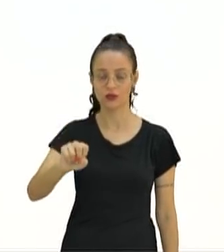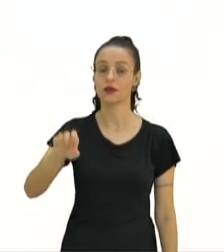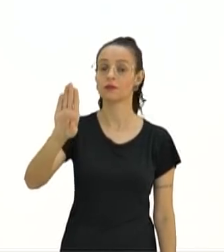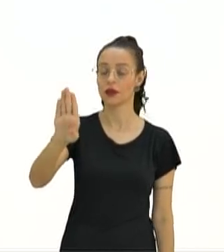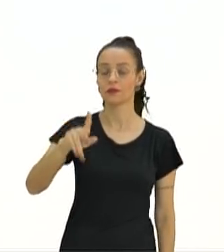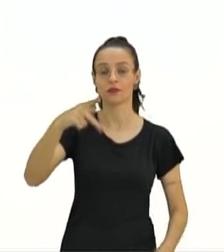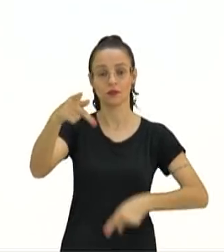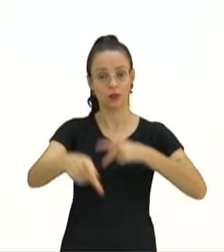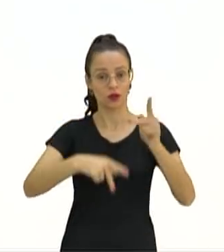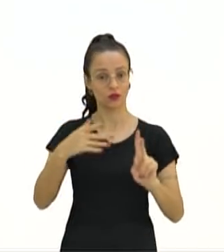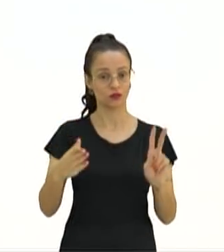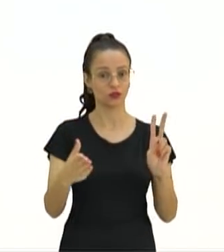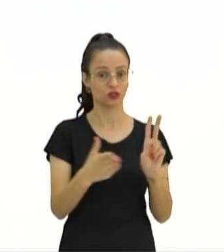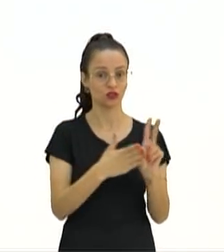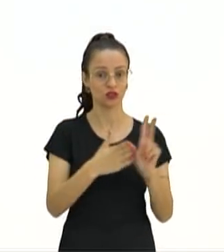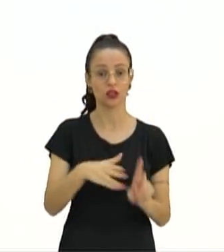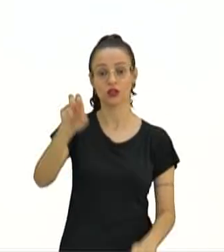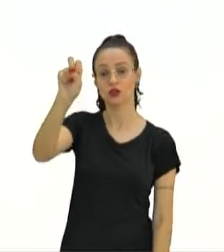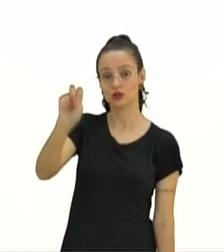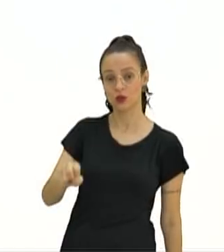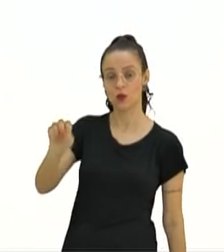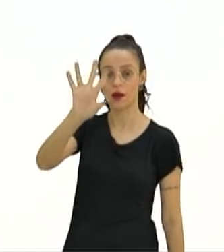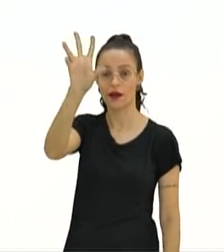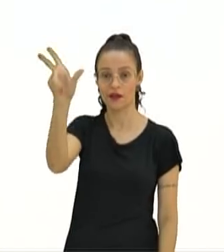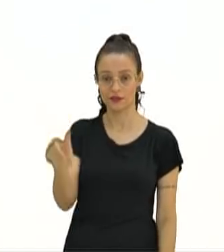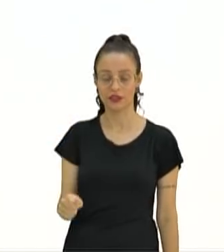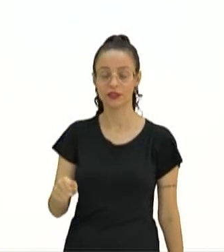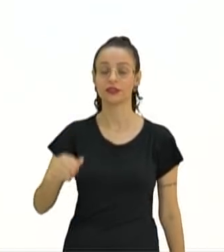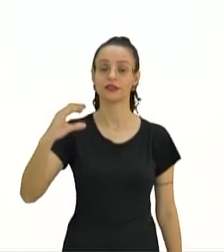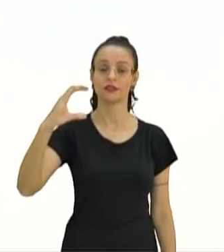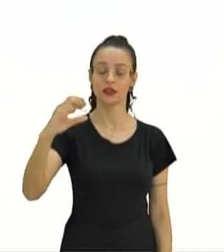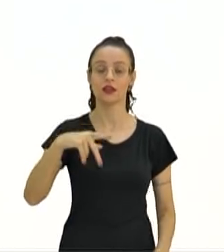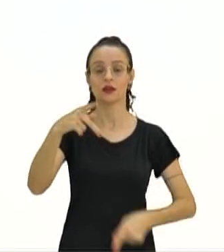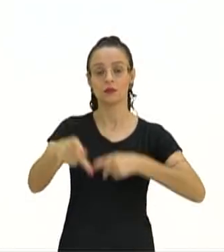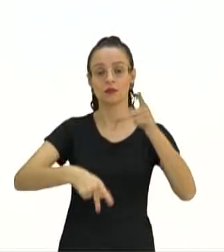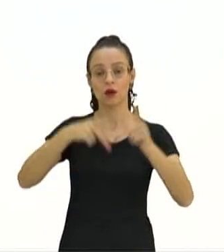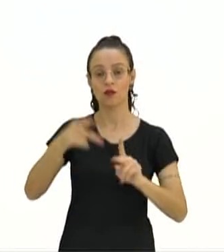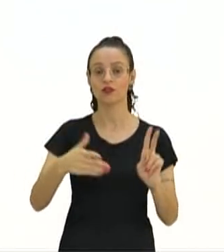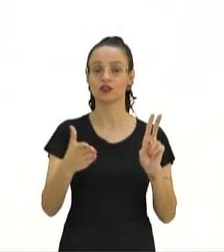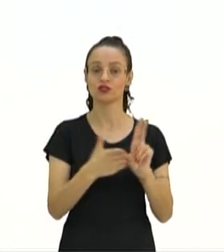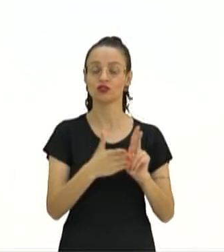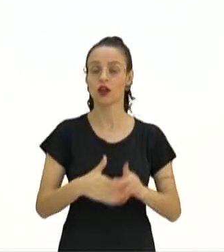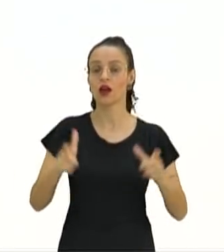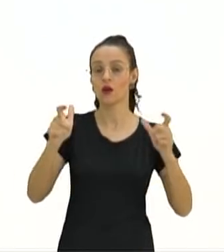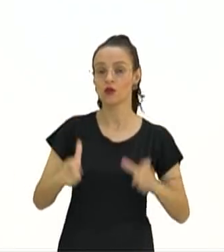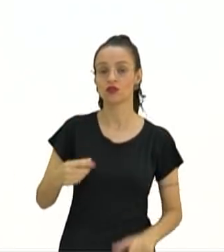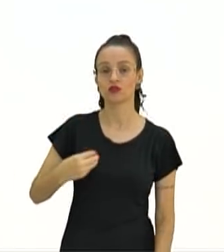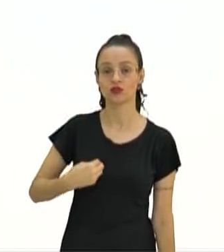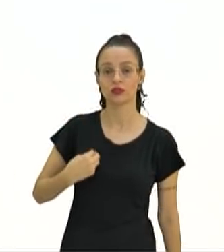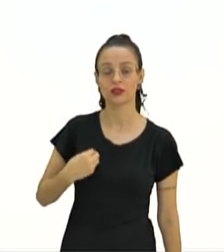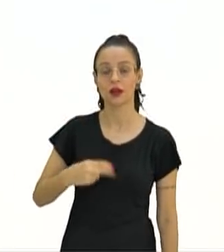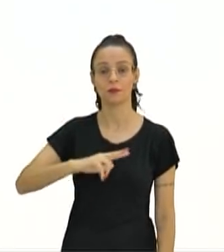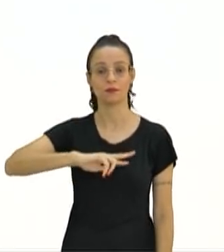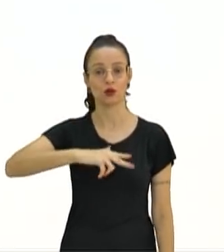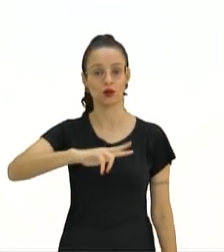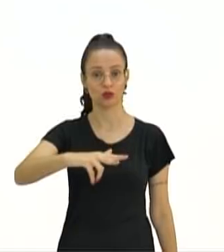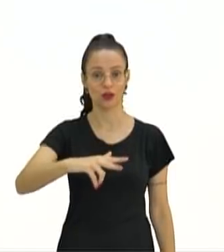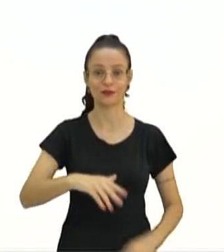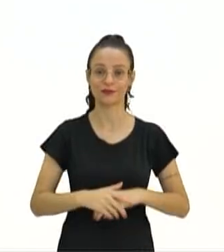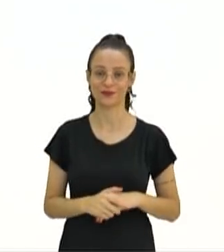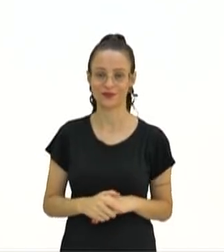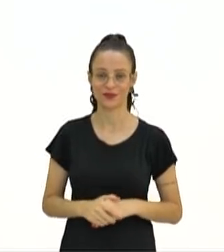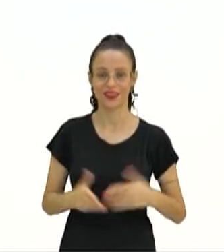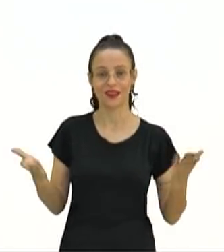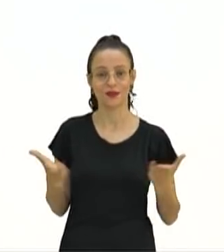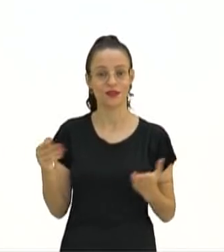povos indígenas do sul da África. Ou letra C, povos indígenas localizados em Portugal. Agora você vai ter